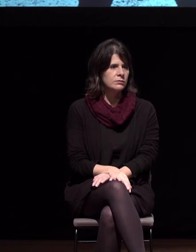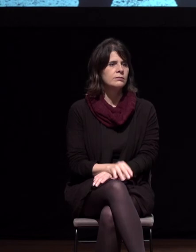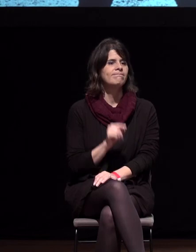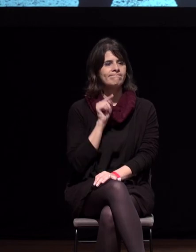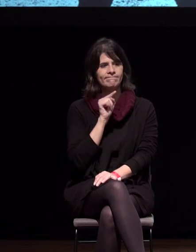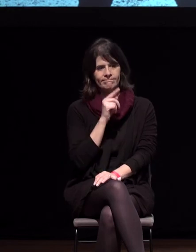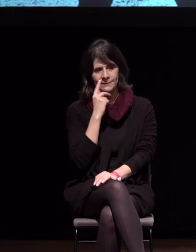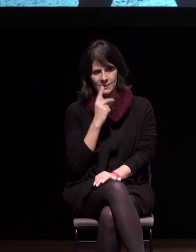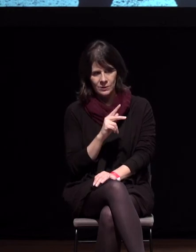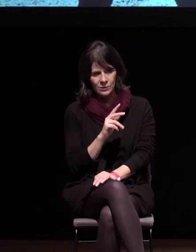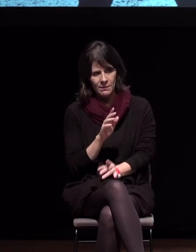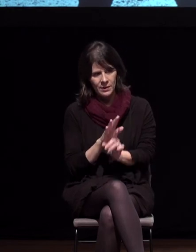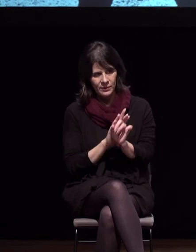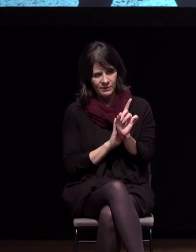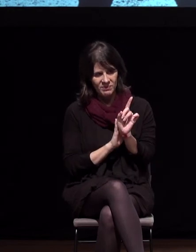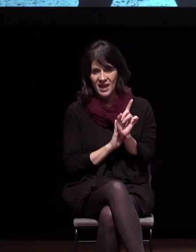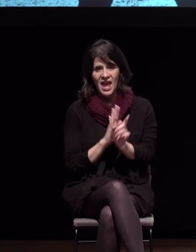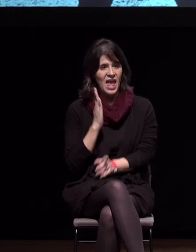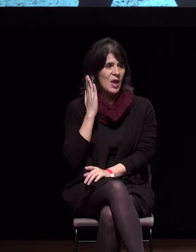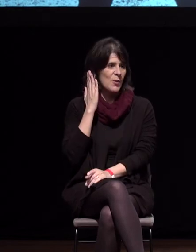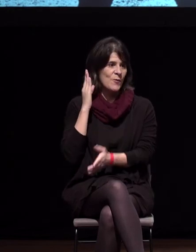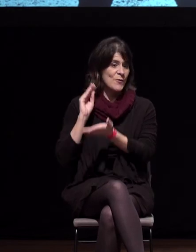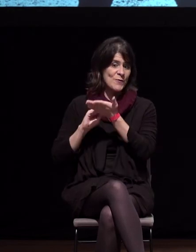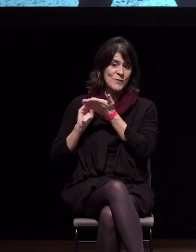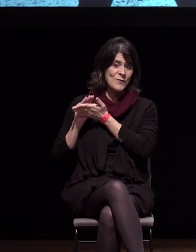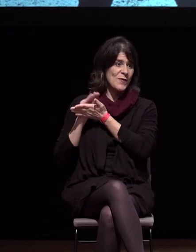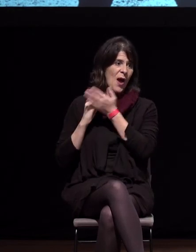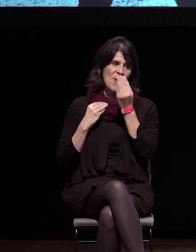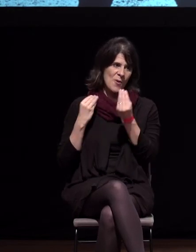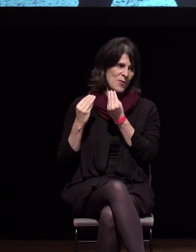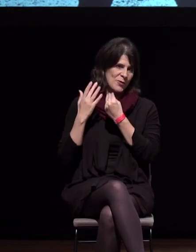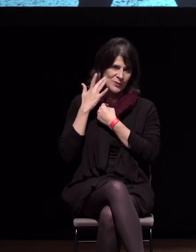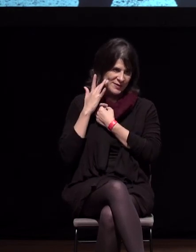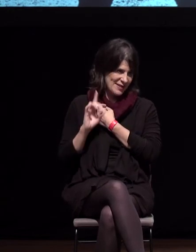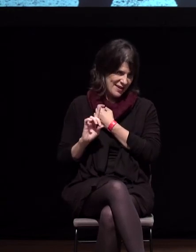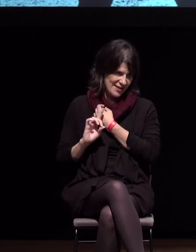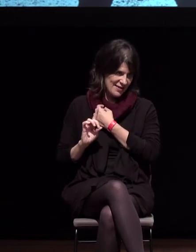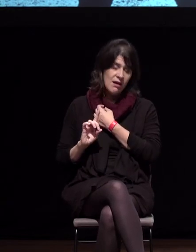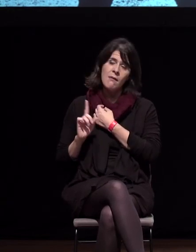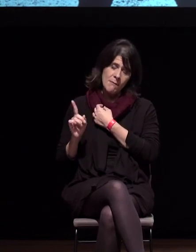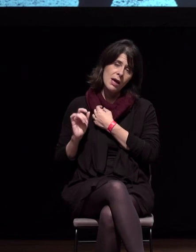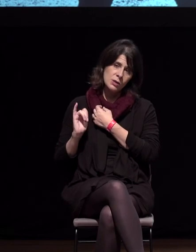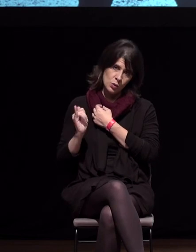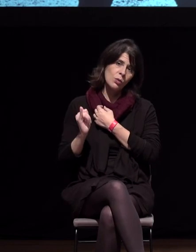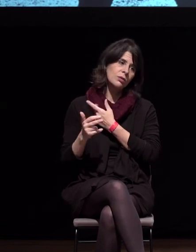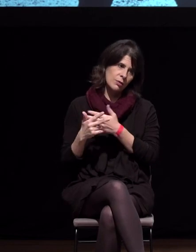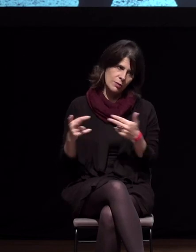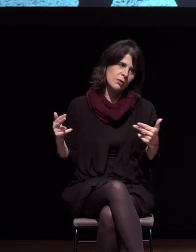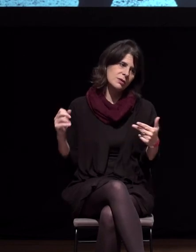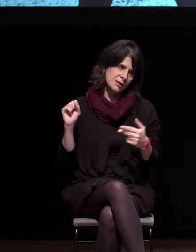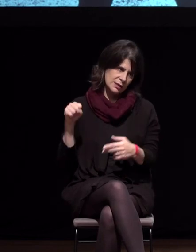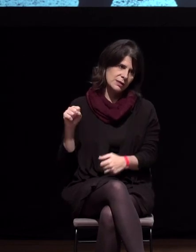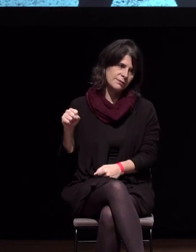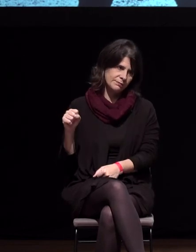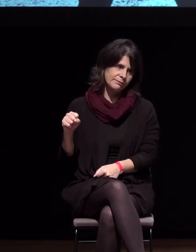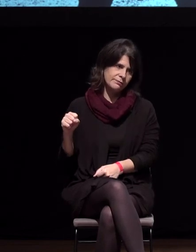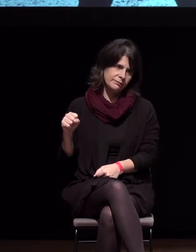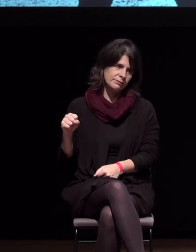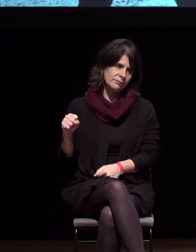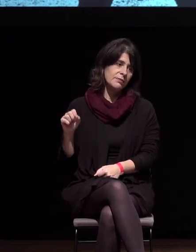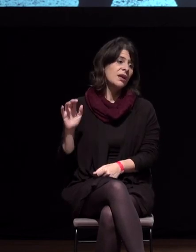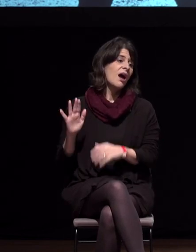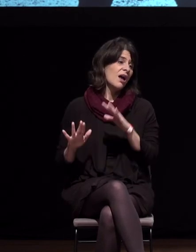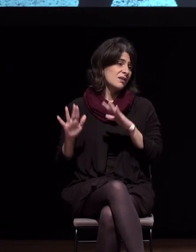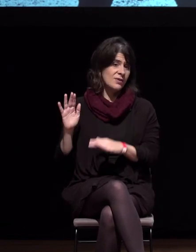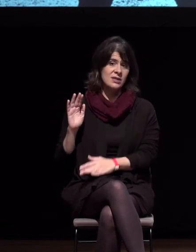Caramba. Não sou sabedora das ausências, mas tenho certeza de que sim, elas contam sobre algo. Às vezes contam sobre